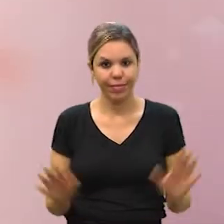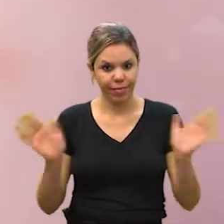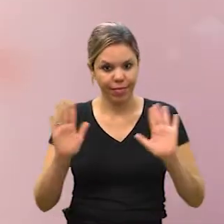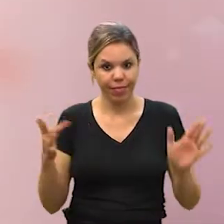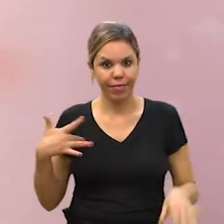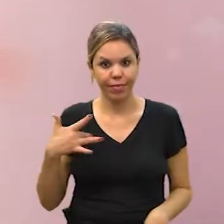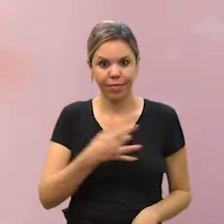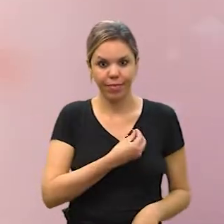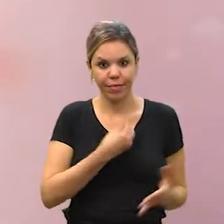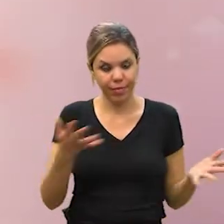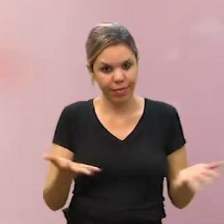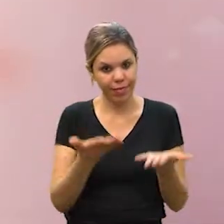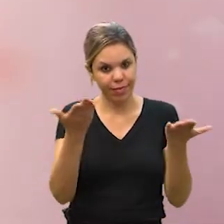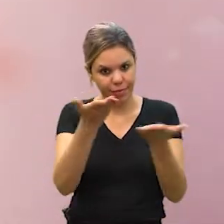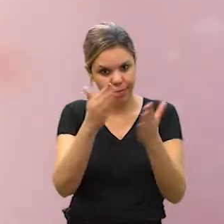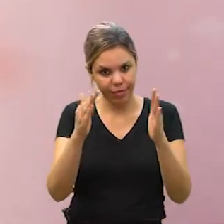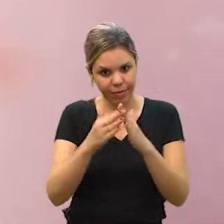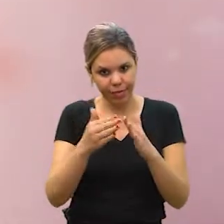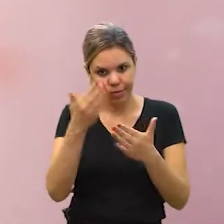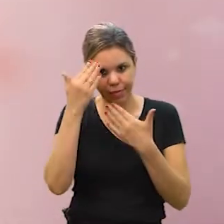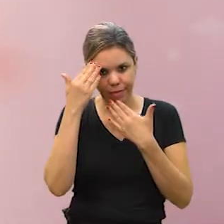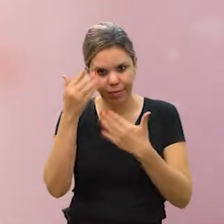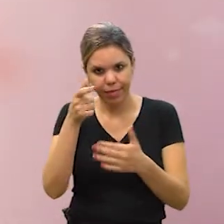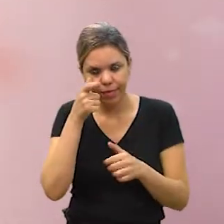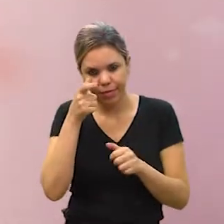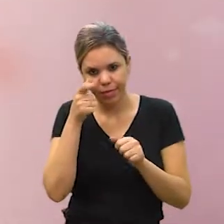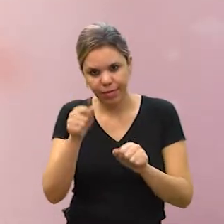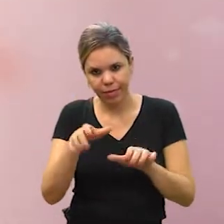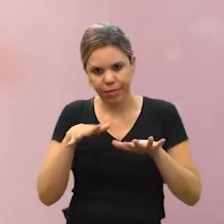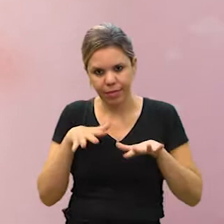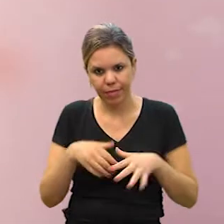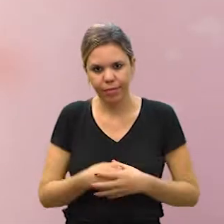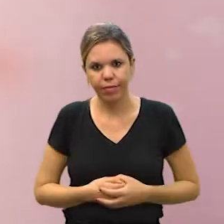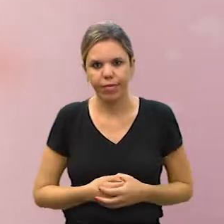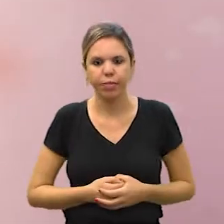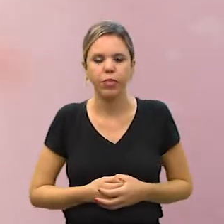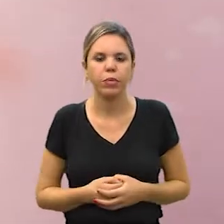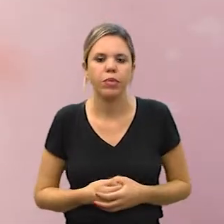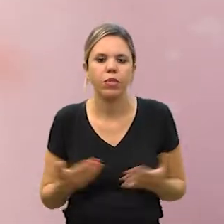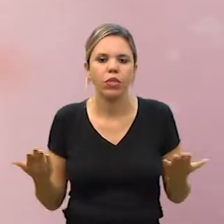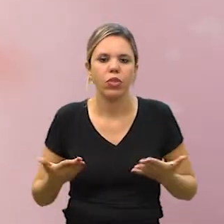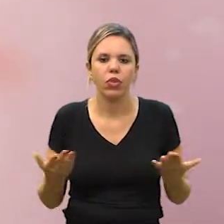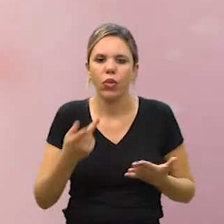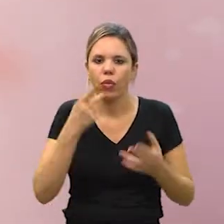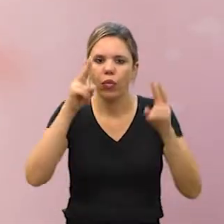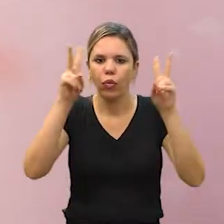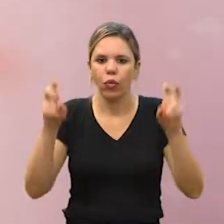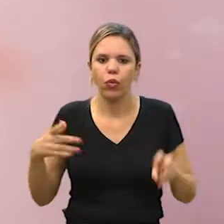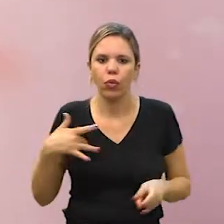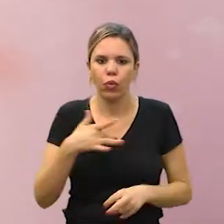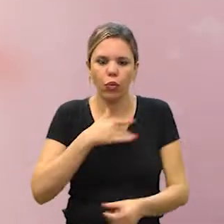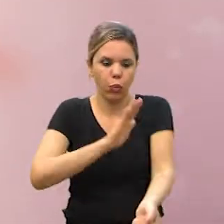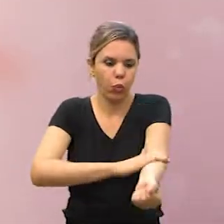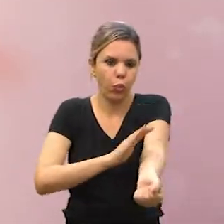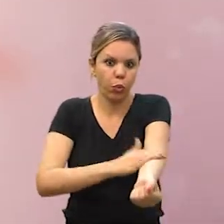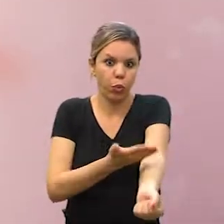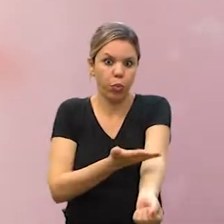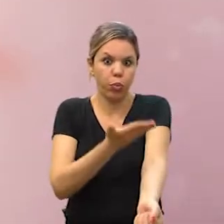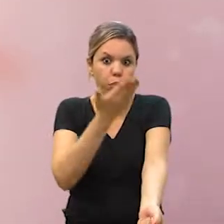o Olá saúde é vida no ar você de casa muito obrigada pela companhia e Audiência hoje a gente vai falar sobre